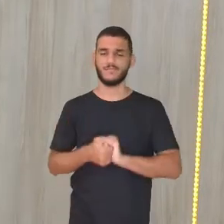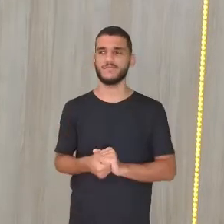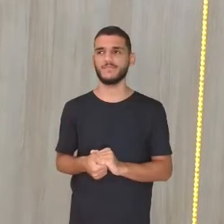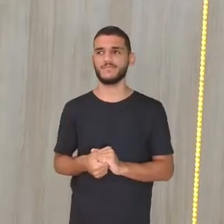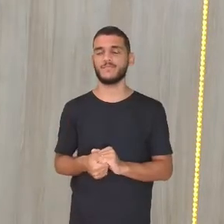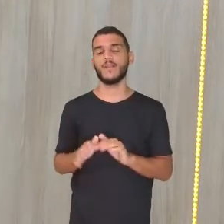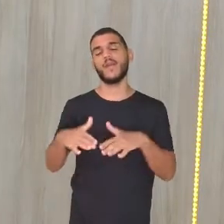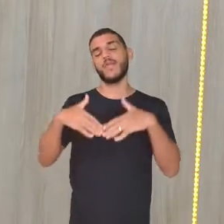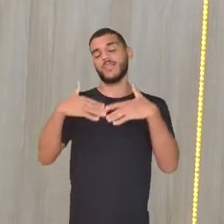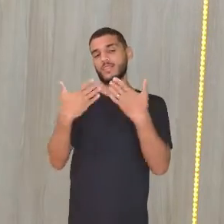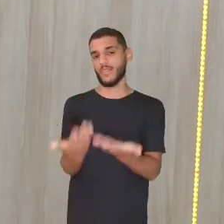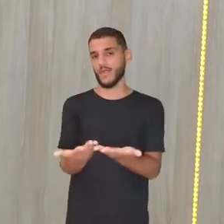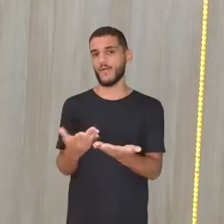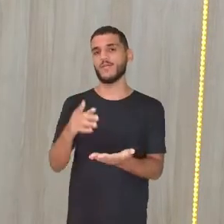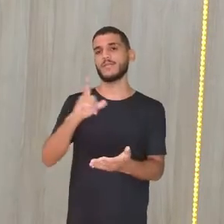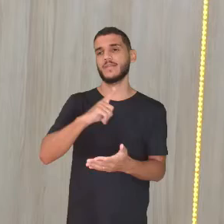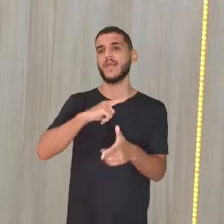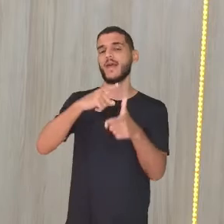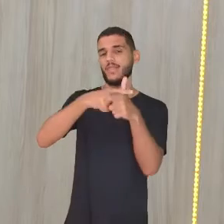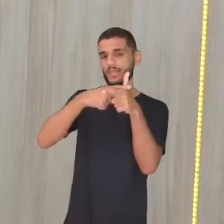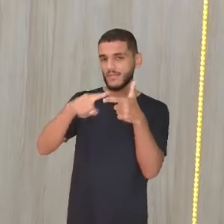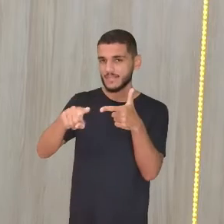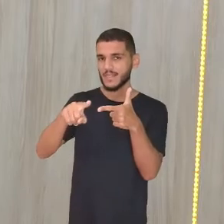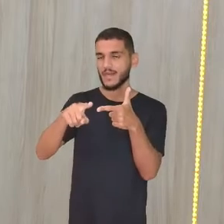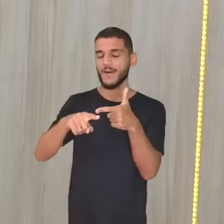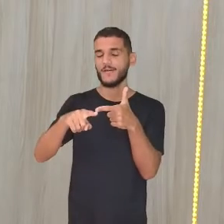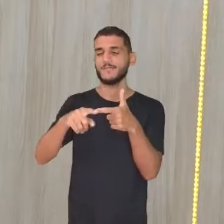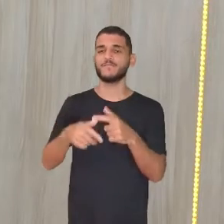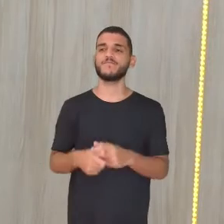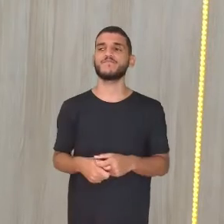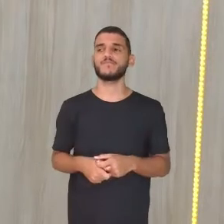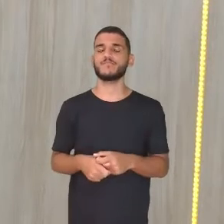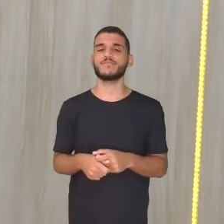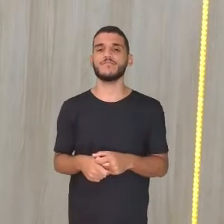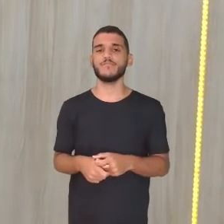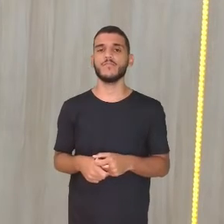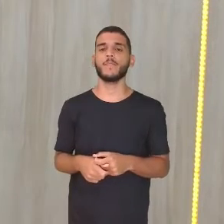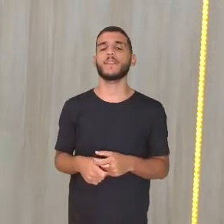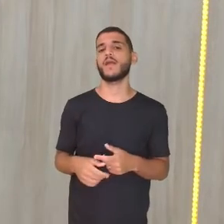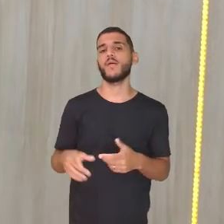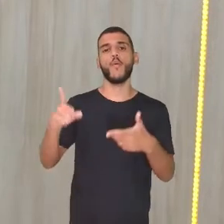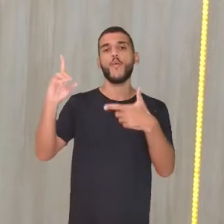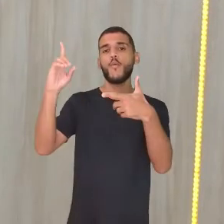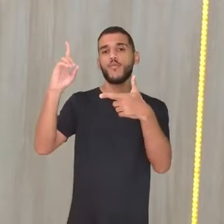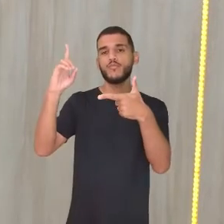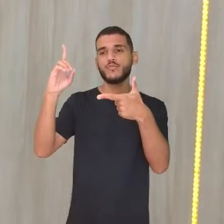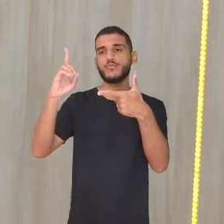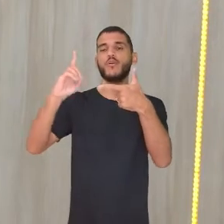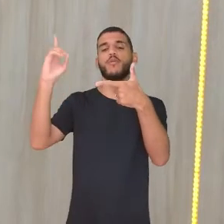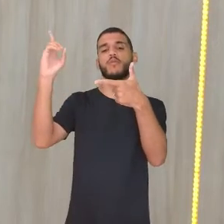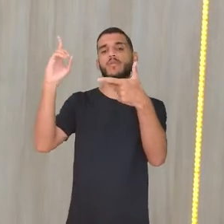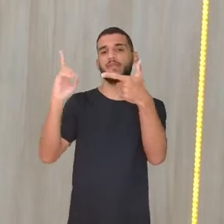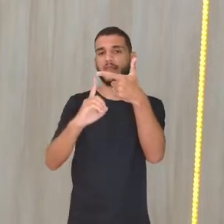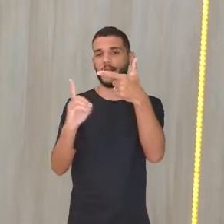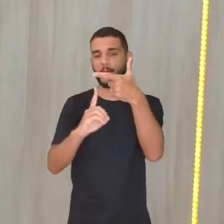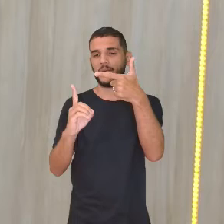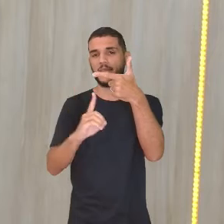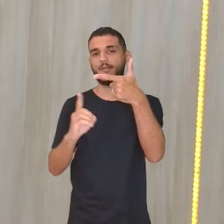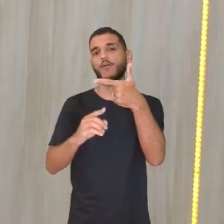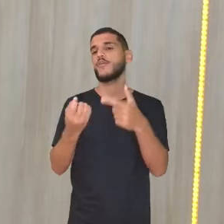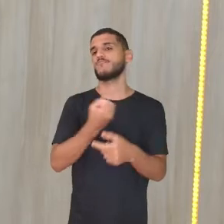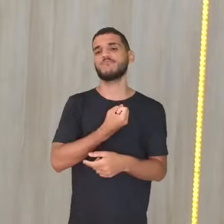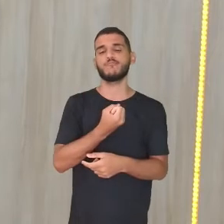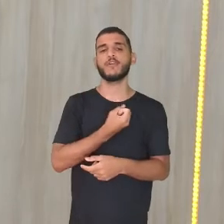como é uma divisão, o número que está aqui no denominador não pode ser 0, né? Porque se eu tenho 0